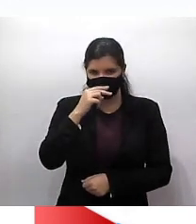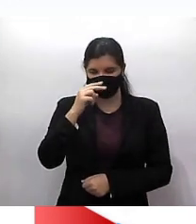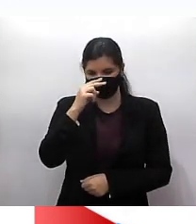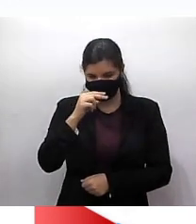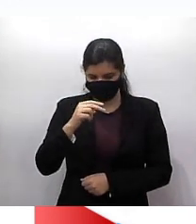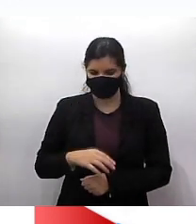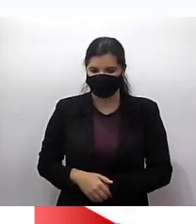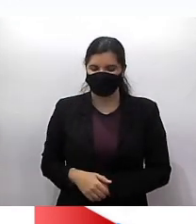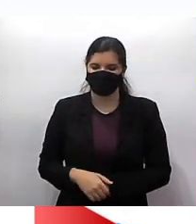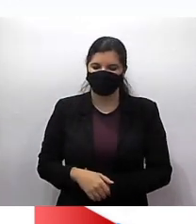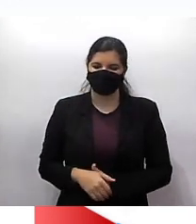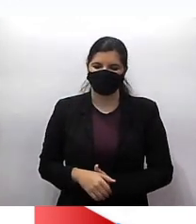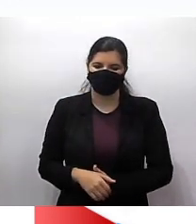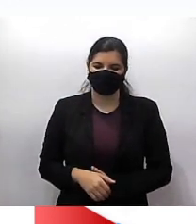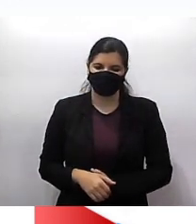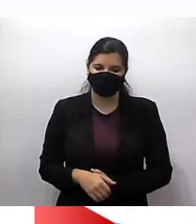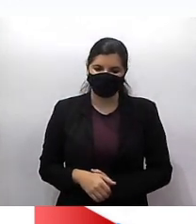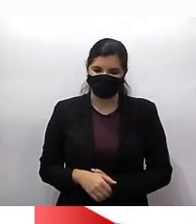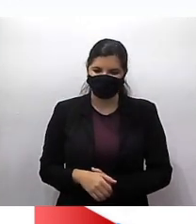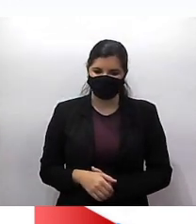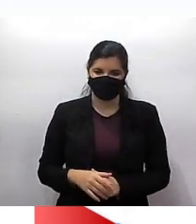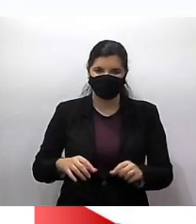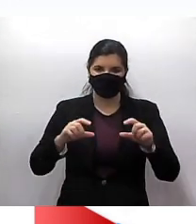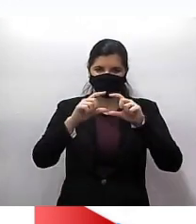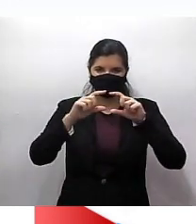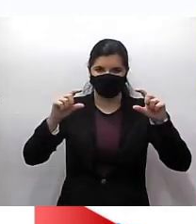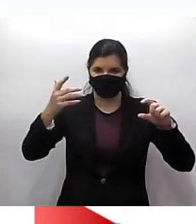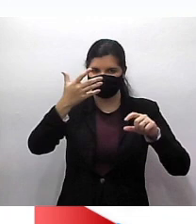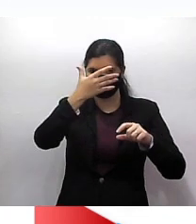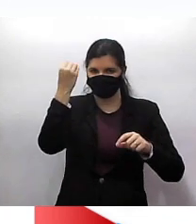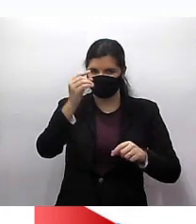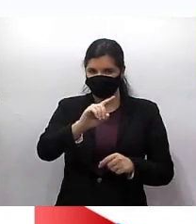paralelos umas às outras. A fórmula não esquece,